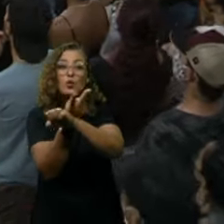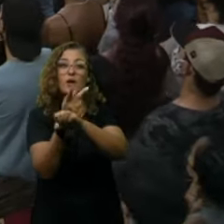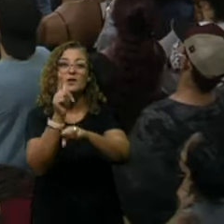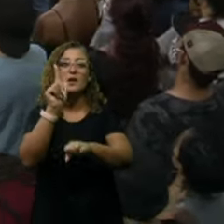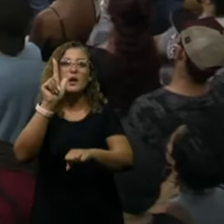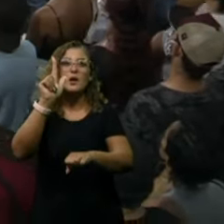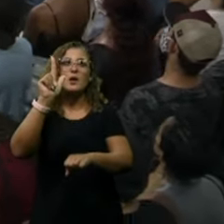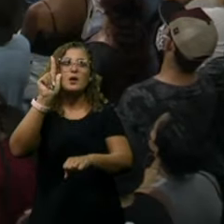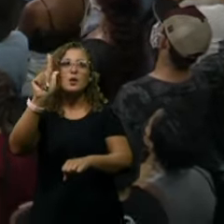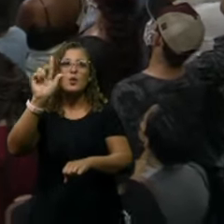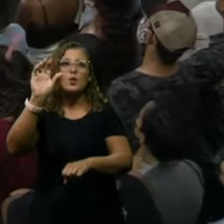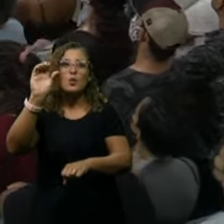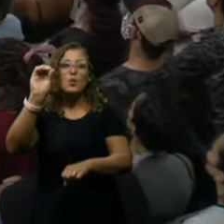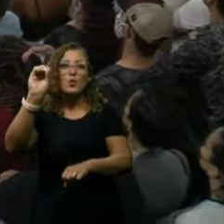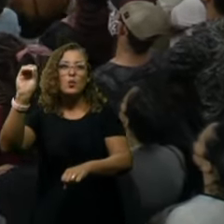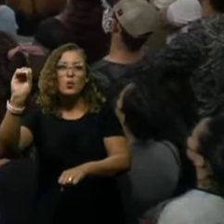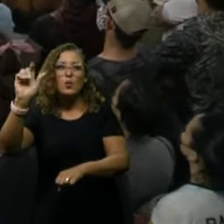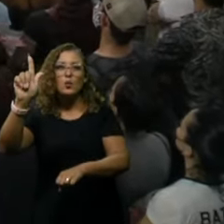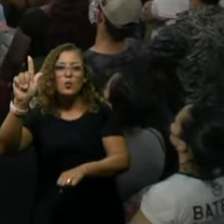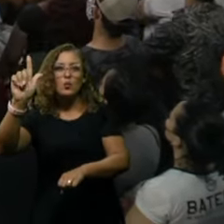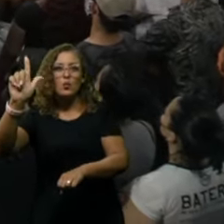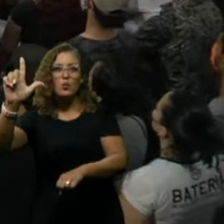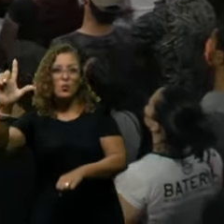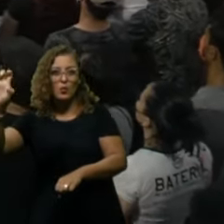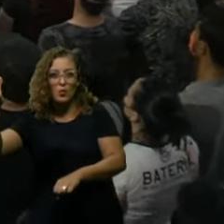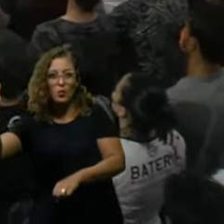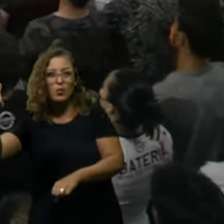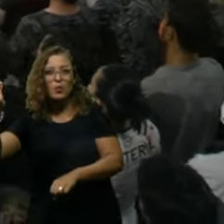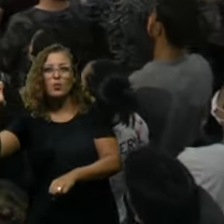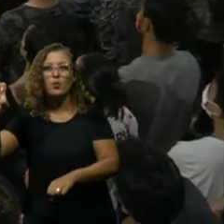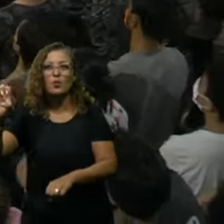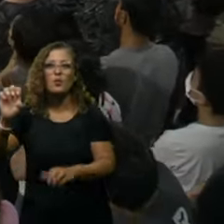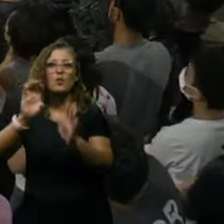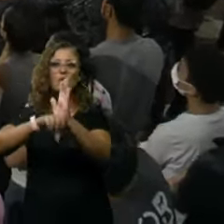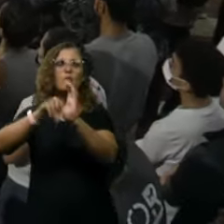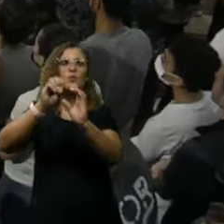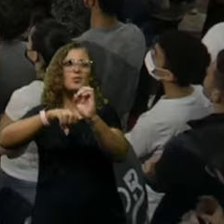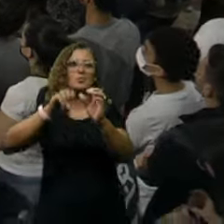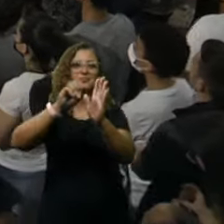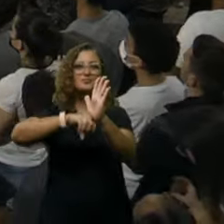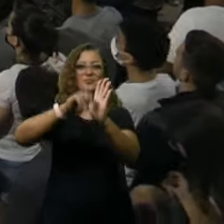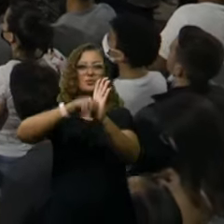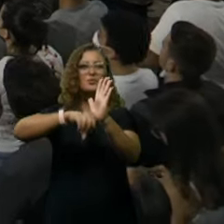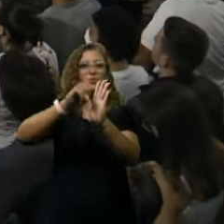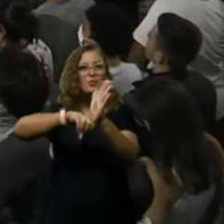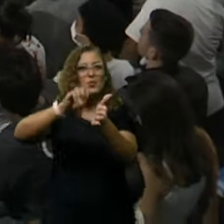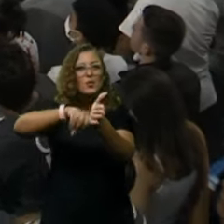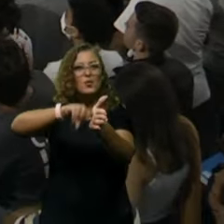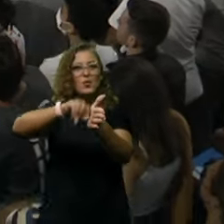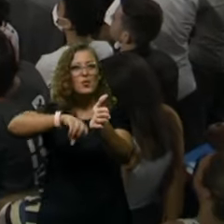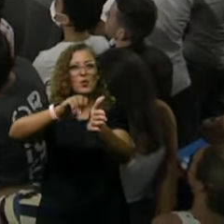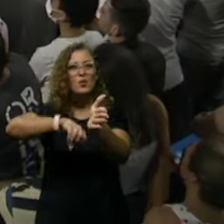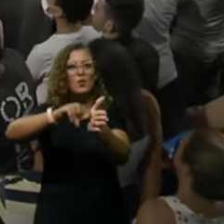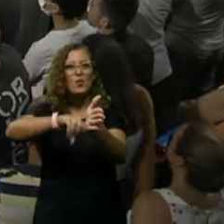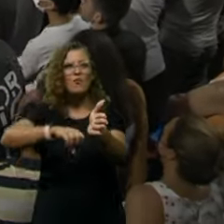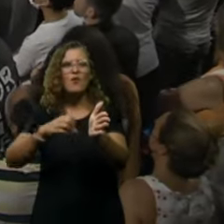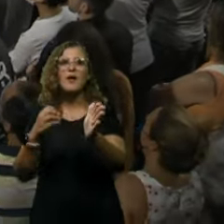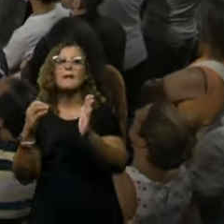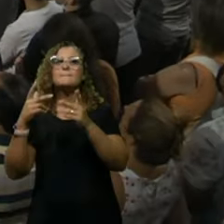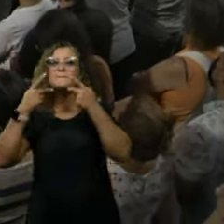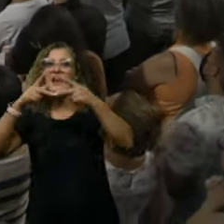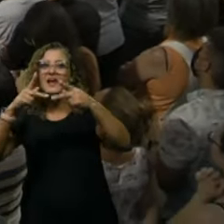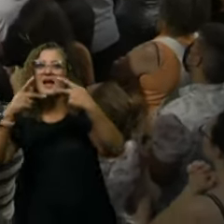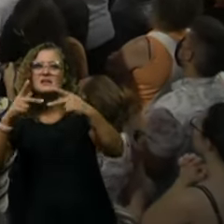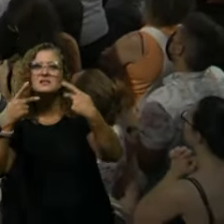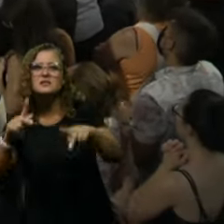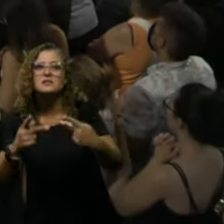foi o primeiro lugar Deus segundo oração terceiro meditação as pessoas estão com coração rasgado esperando agora a pregação